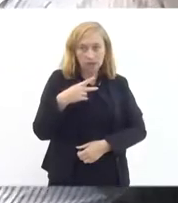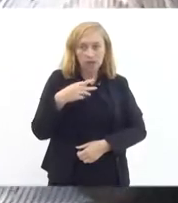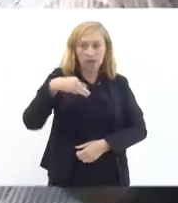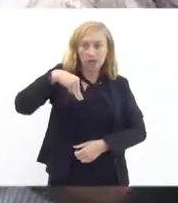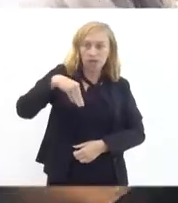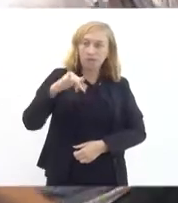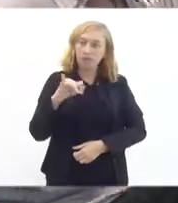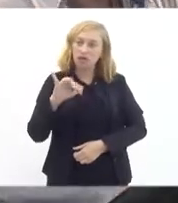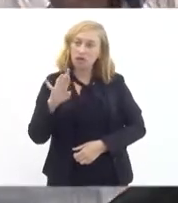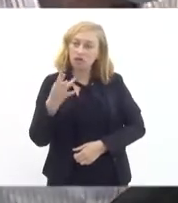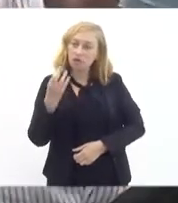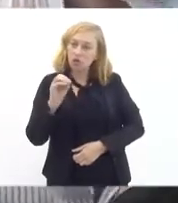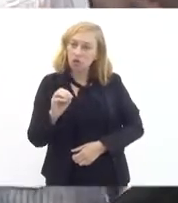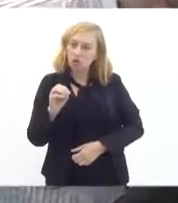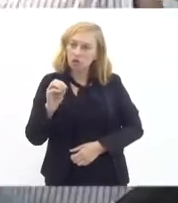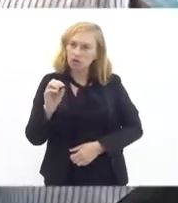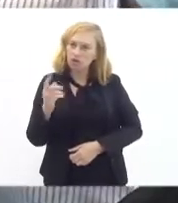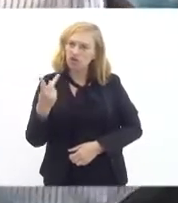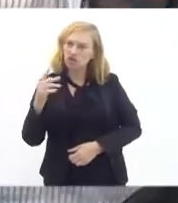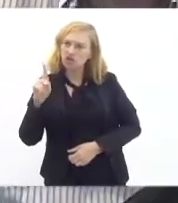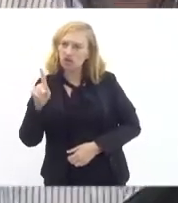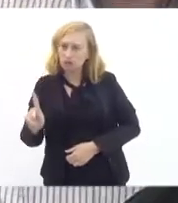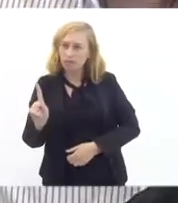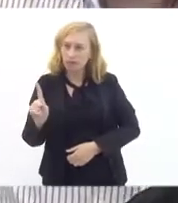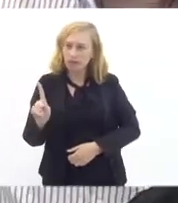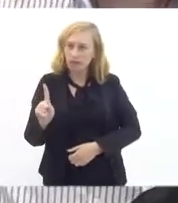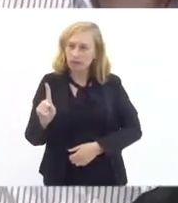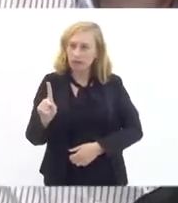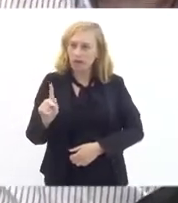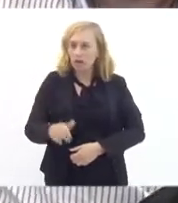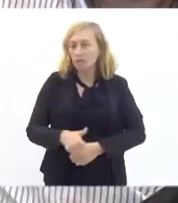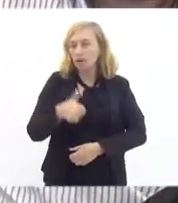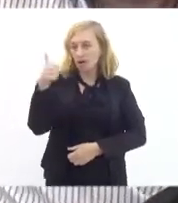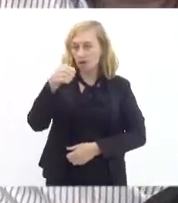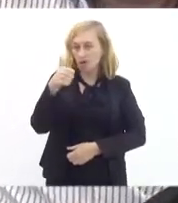microchip seria a grande saída para todos.